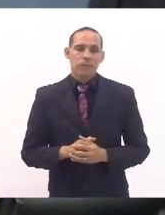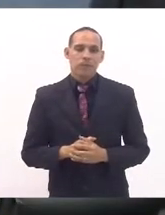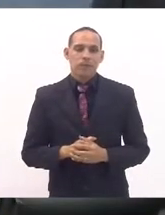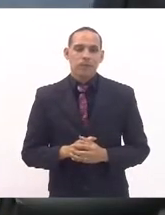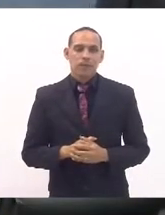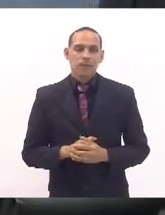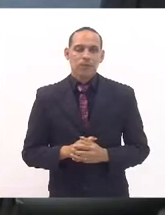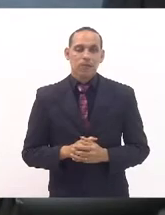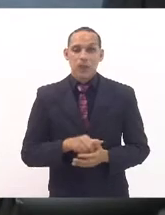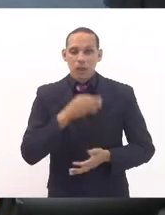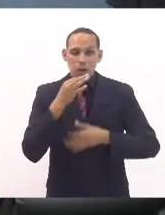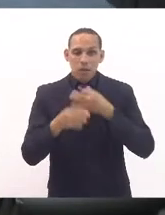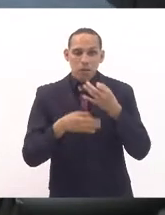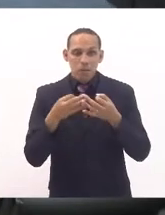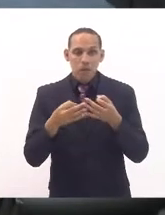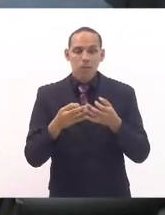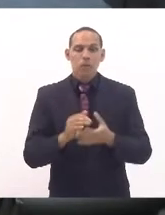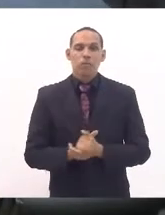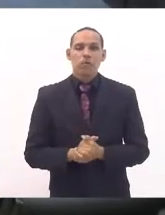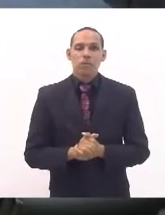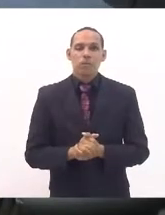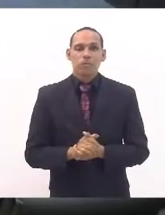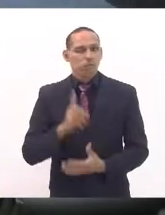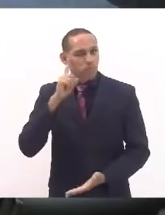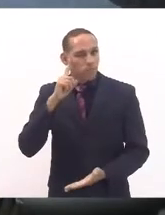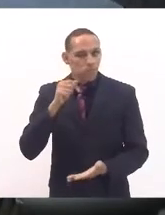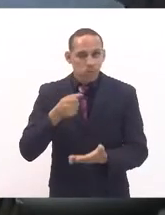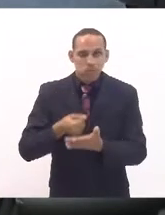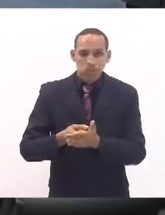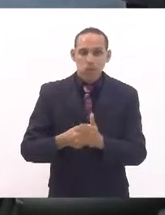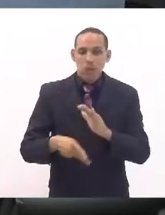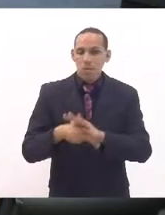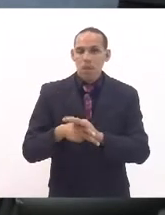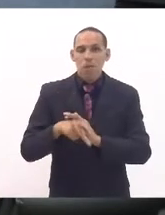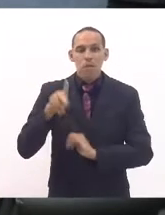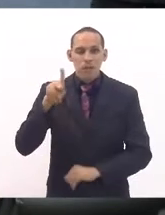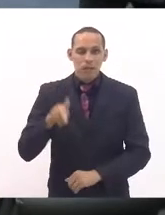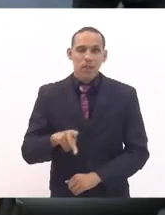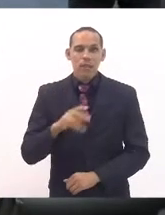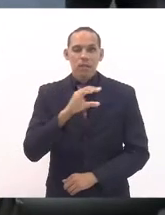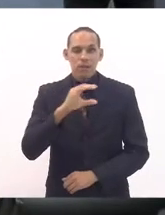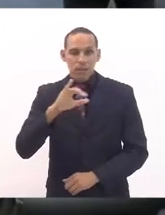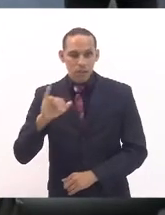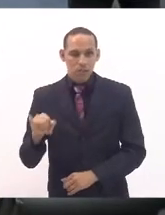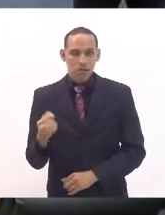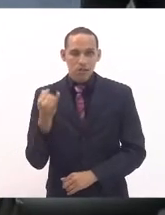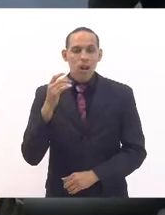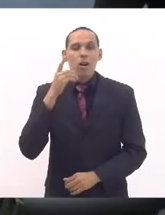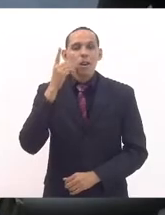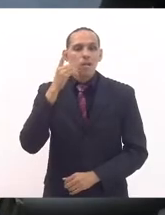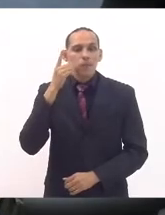Para emitir parecer, por determinação do presidente da CCJ, deputado